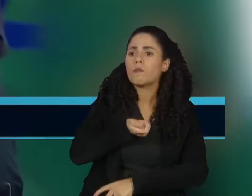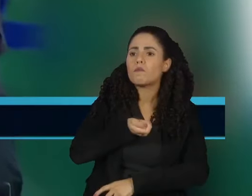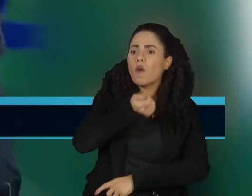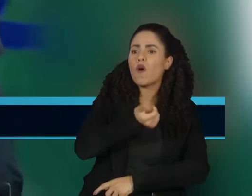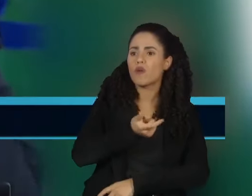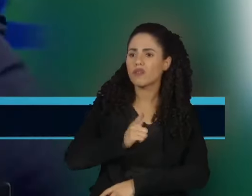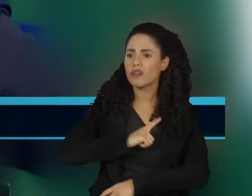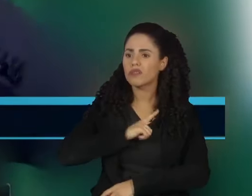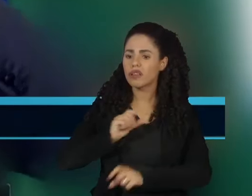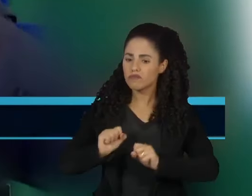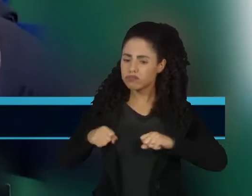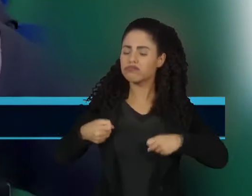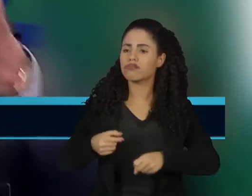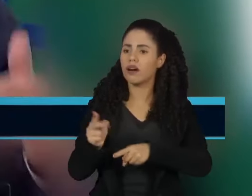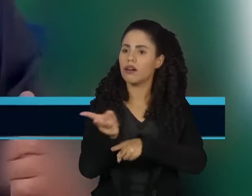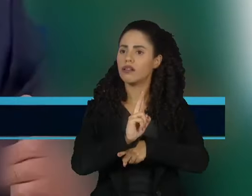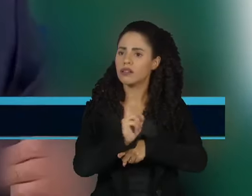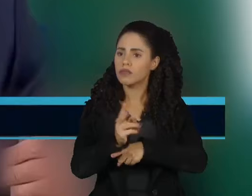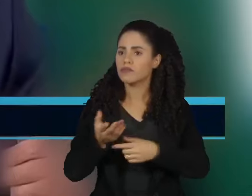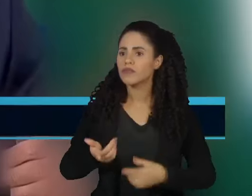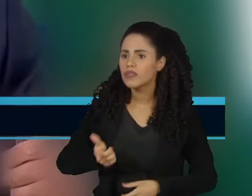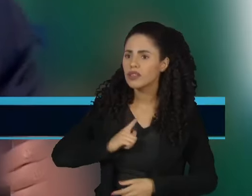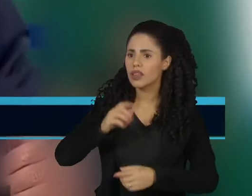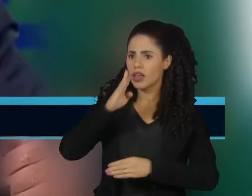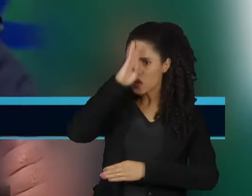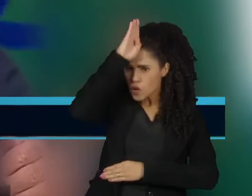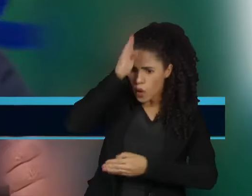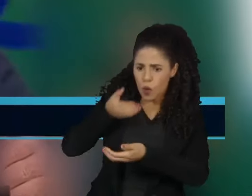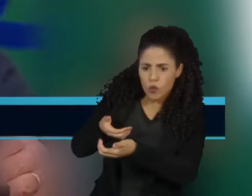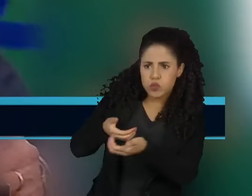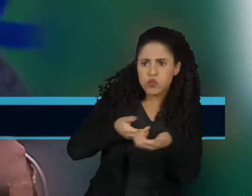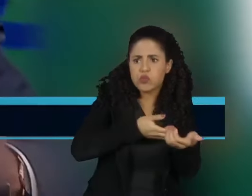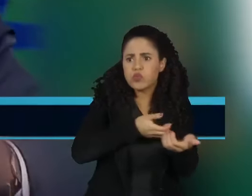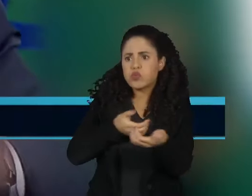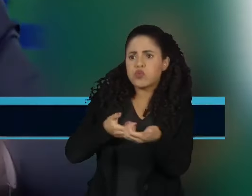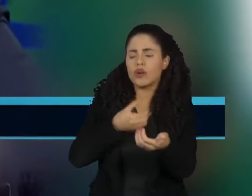preparação, que têm defesa civil, que têm bombeiro, que têm